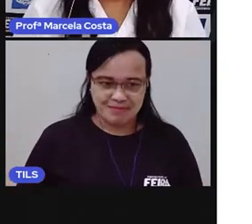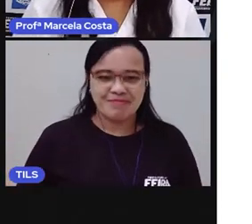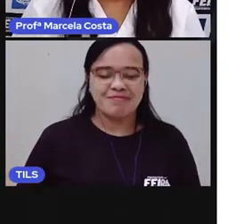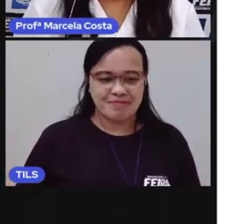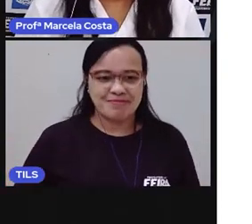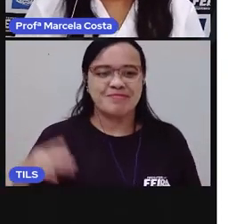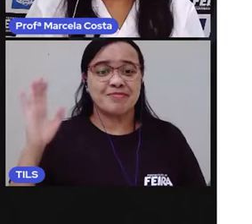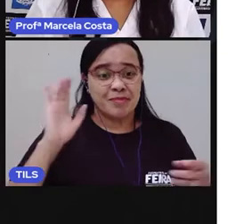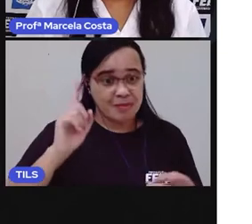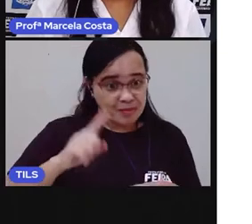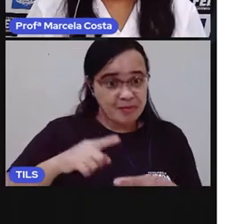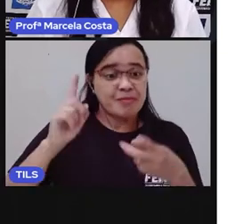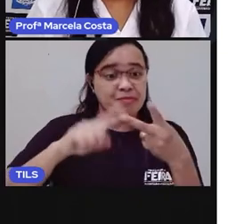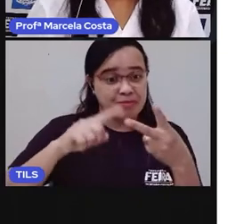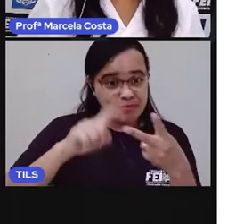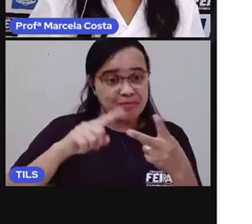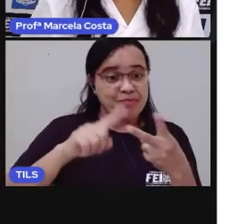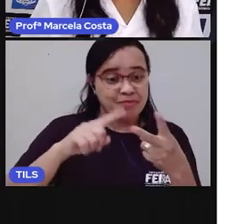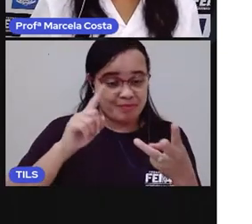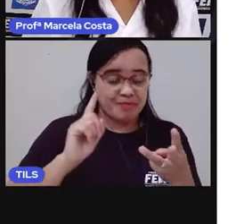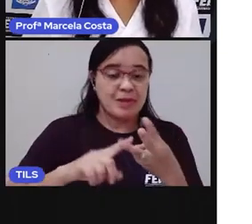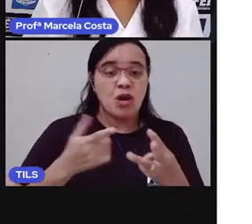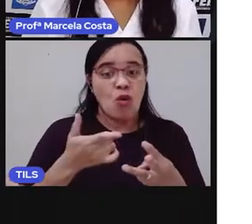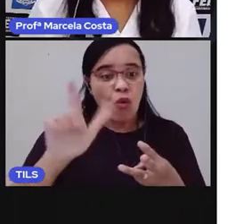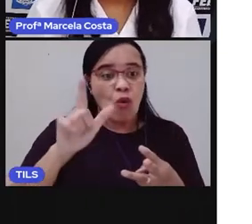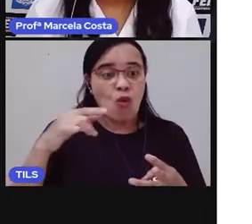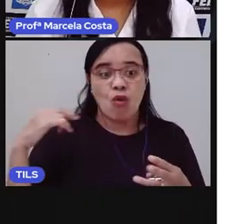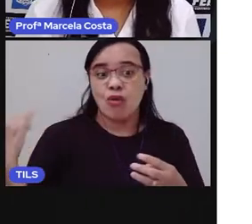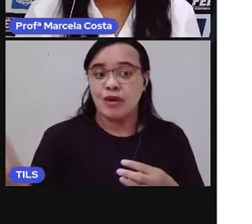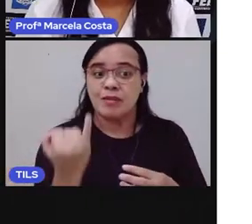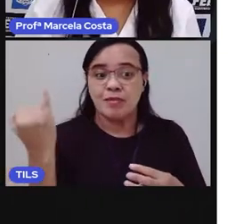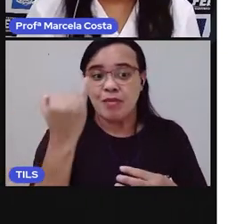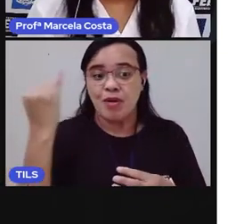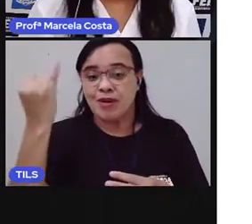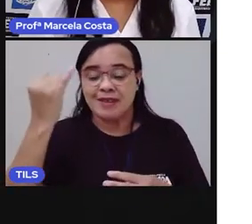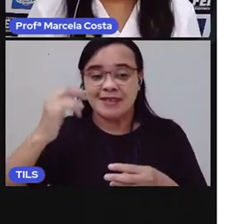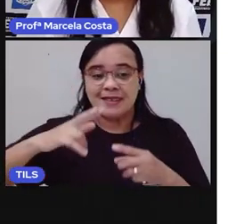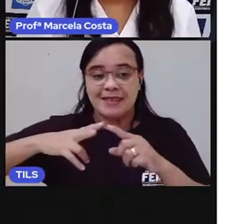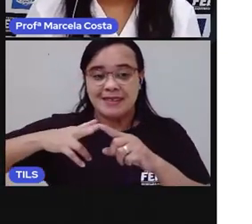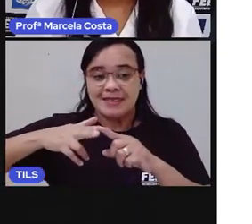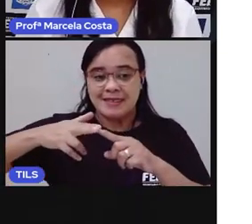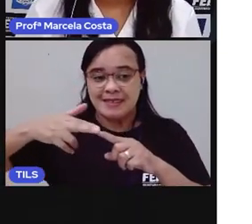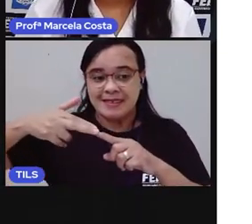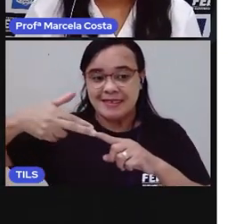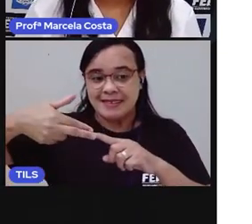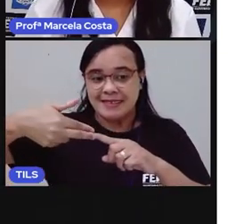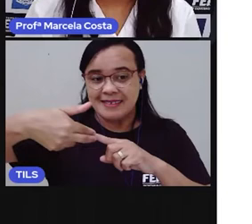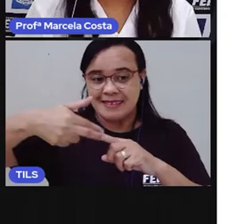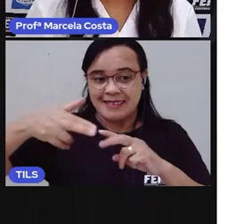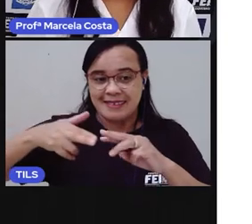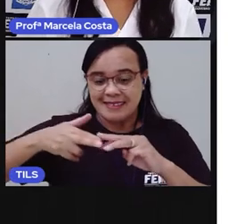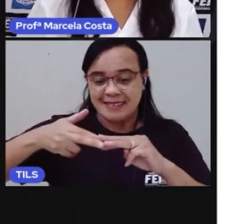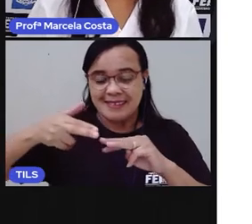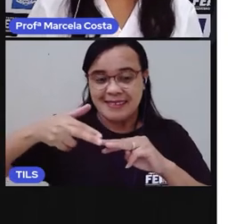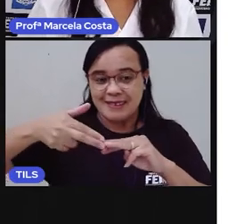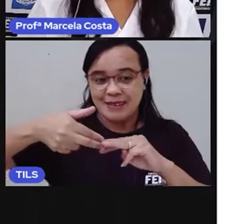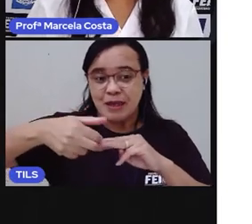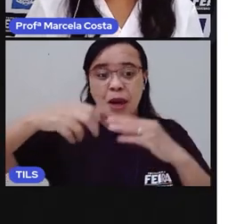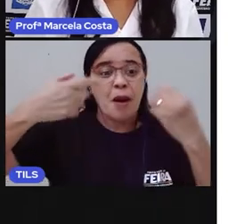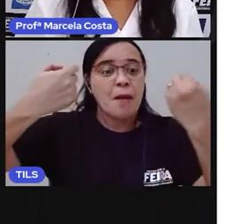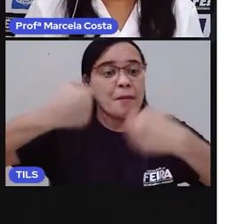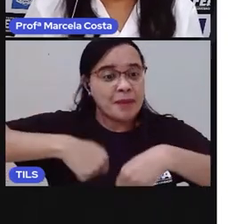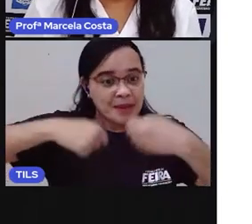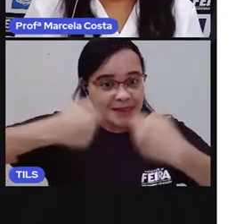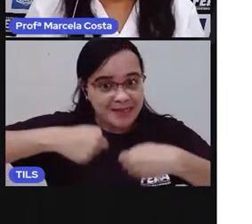Outro cuidado importante também é, ó, cortar as unhas, deixar as unhas bem limpinhas.